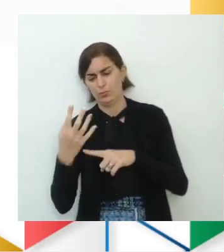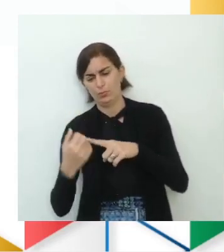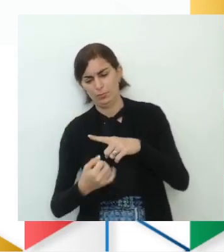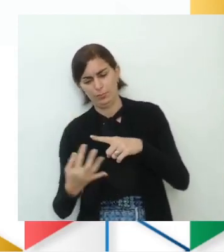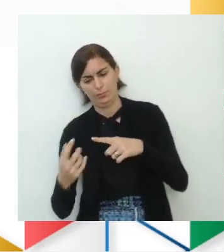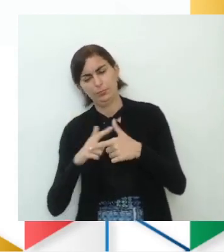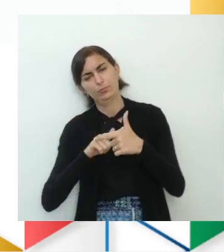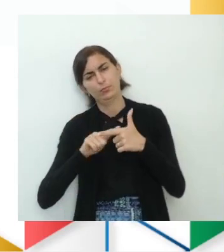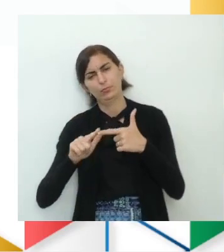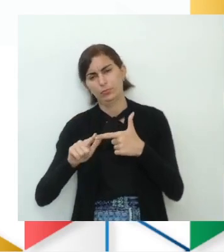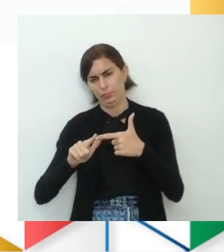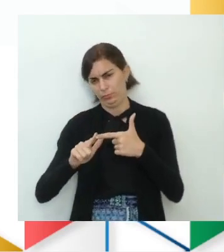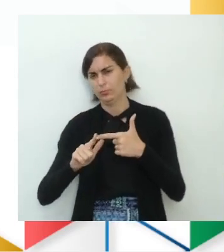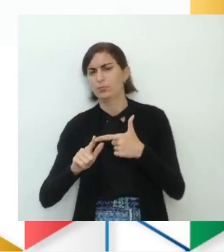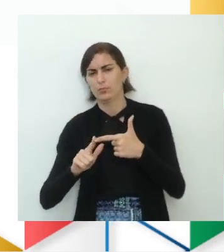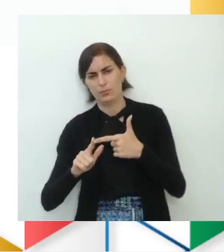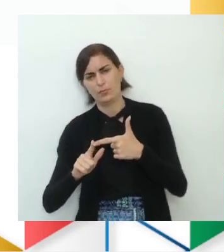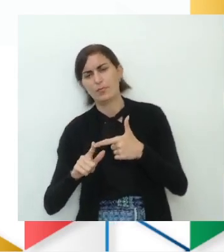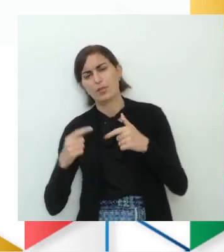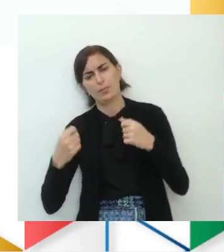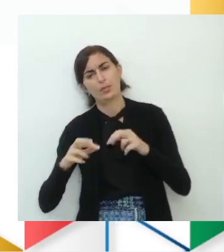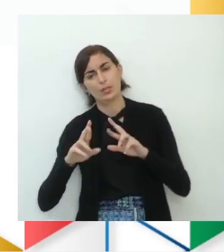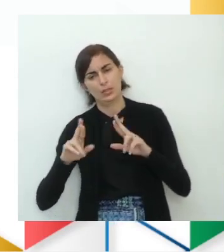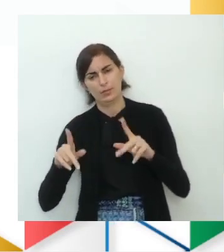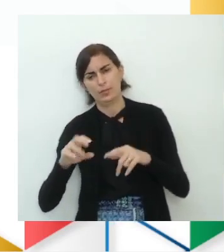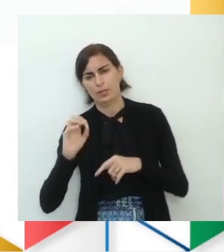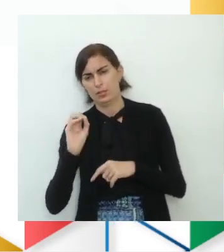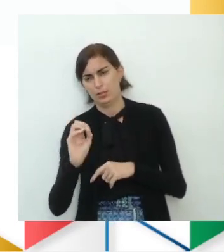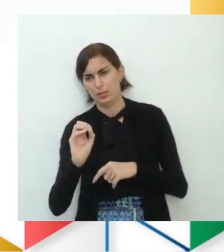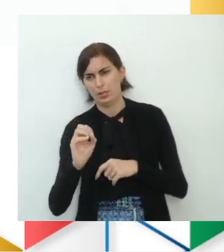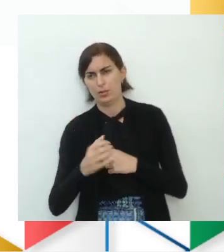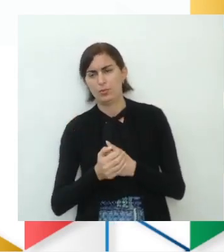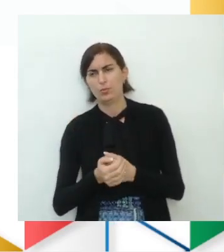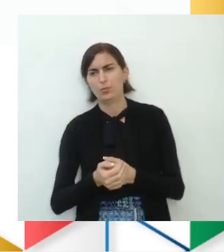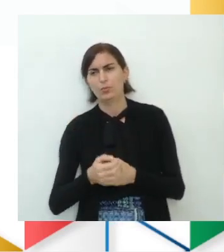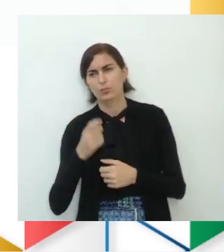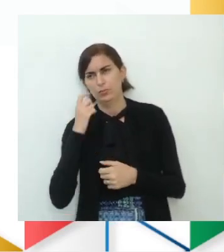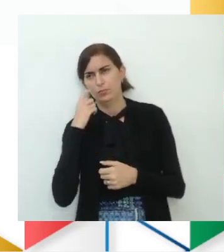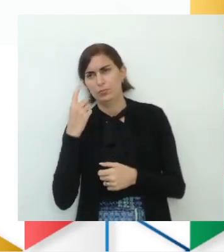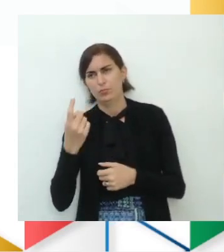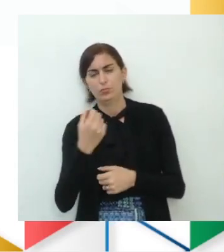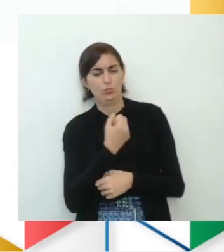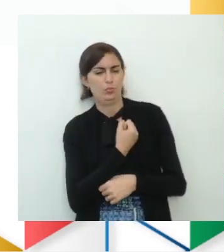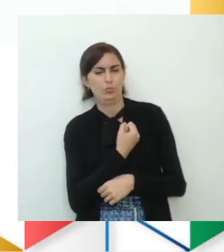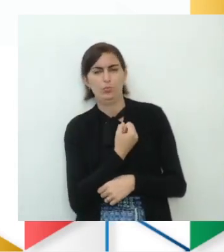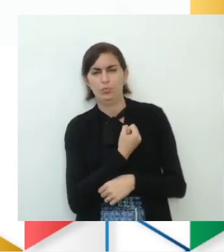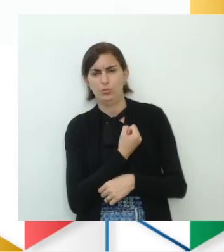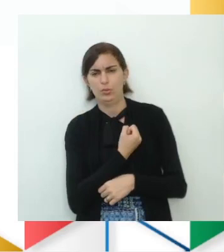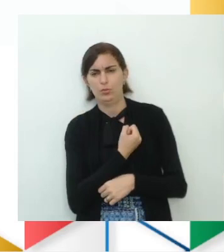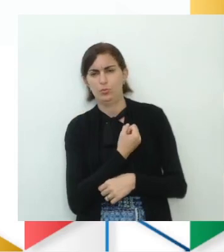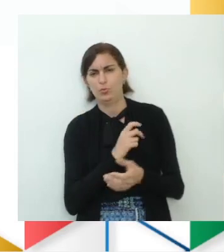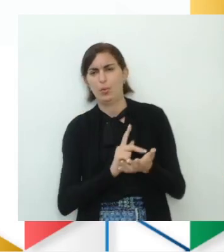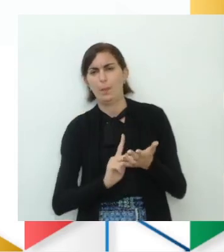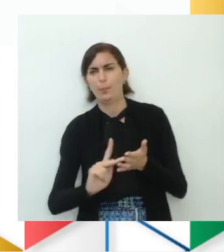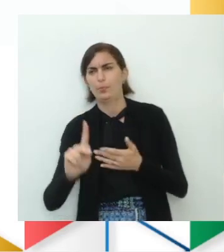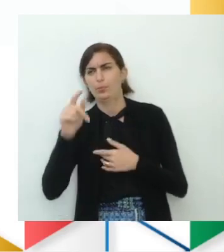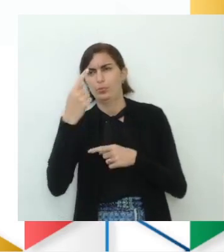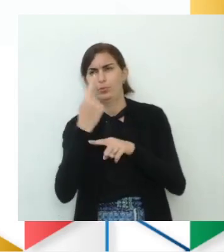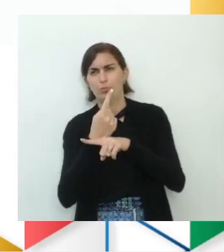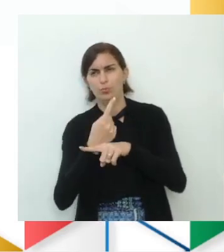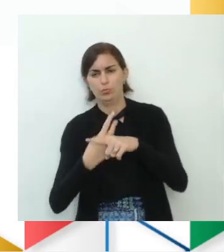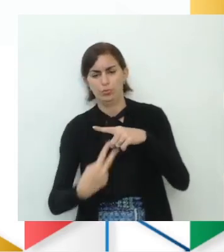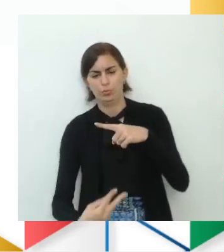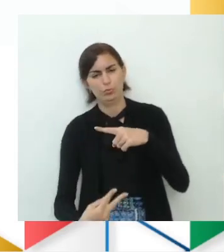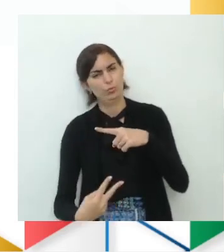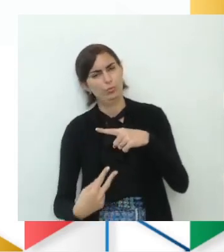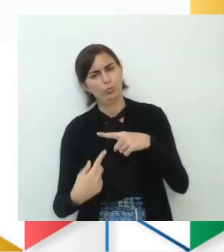denominador, em que o denominador tem que ser diferente de 0, tá bom? Bom, em números puros, se eu dividir R$1 para